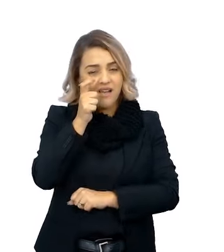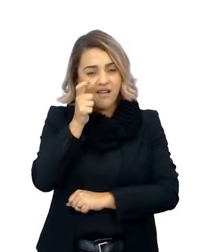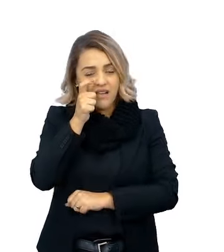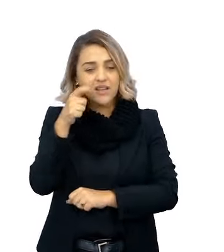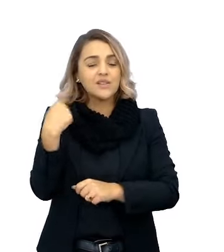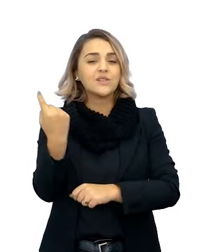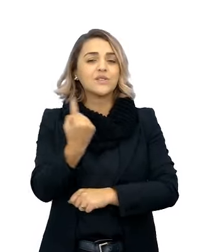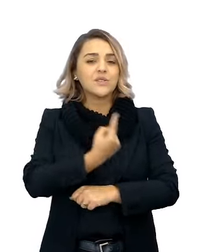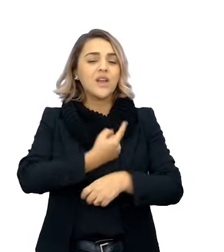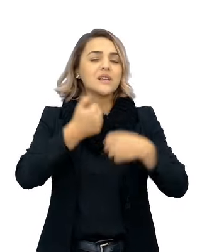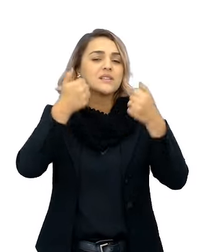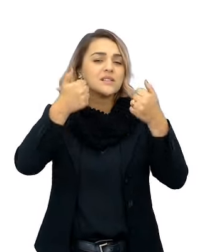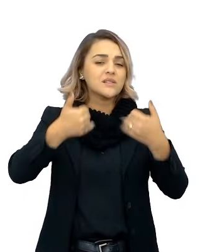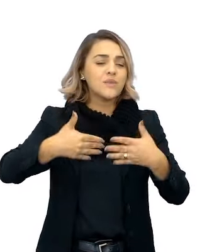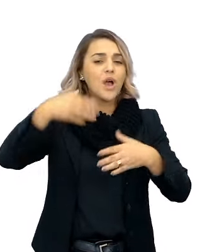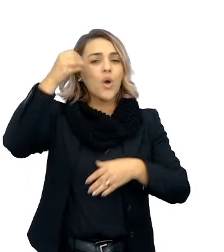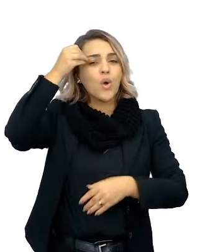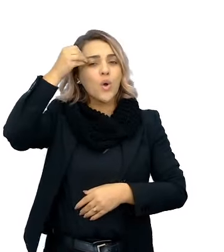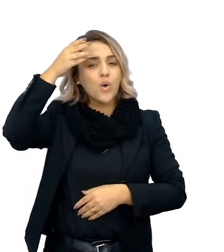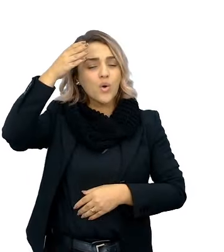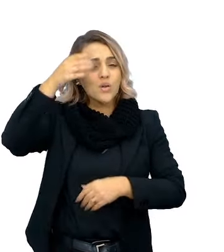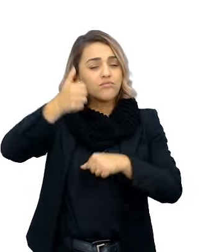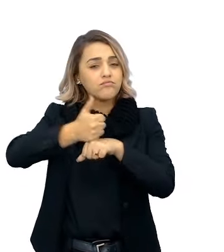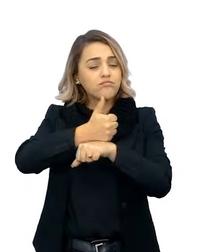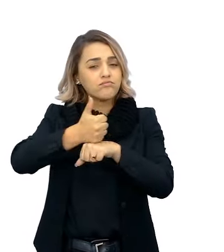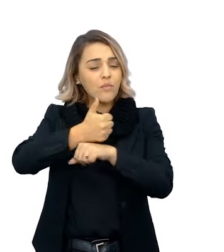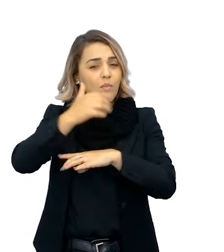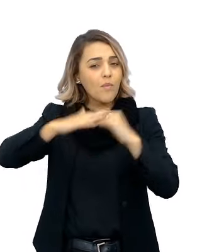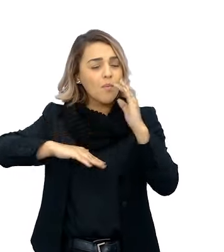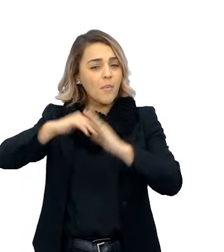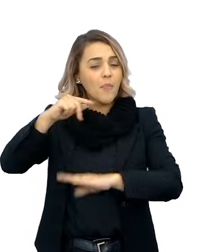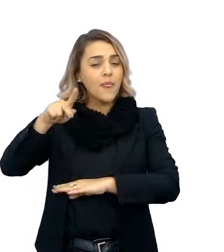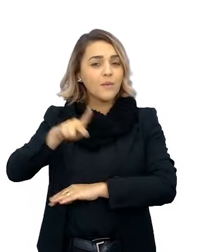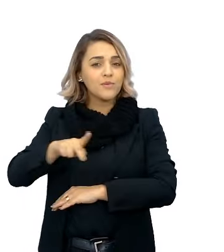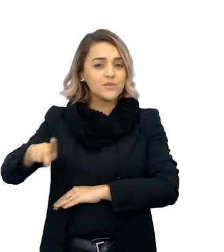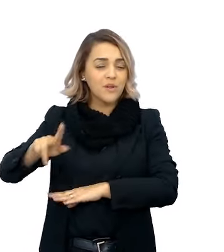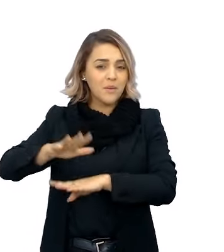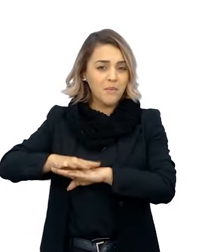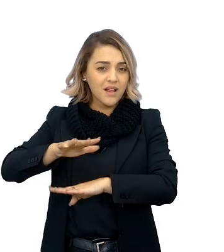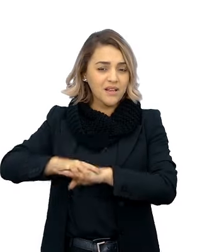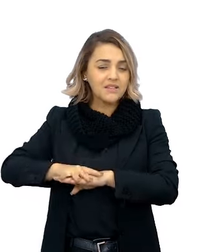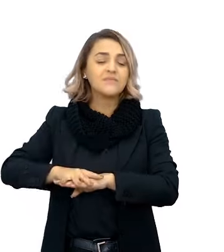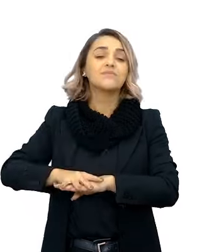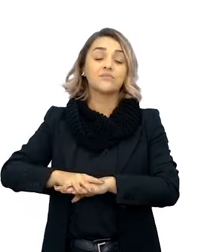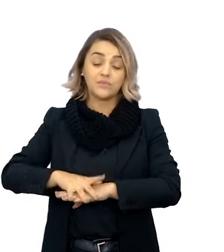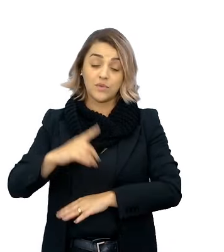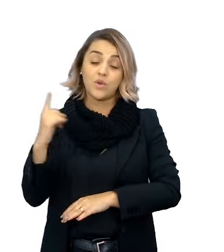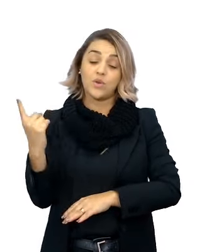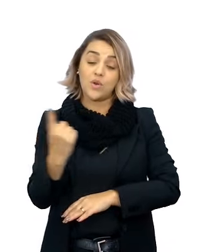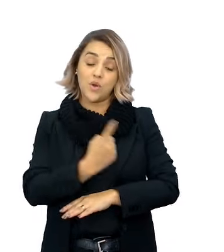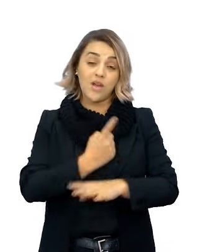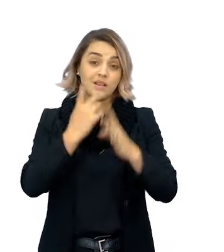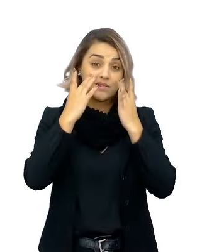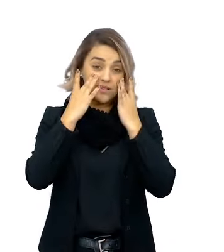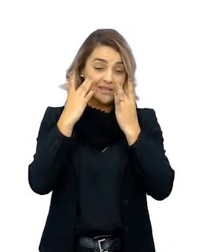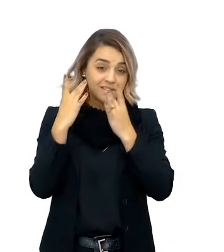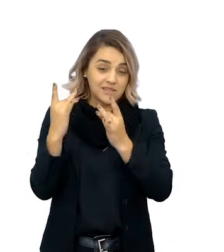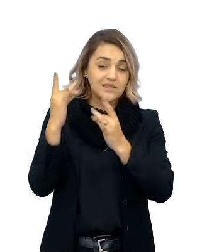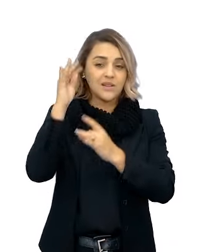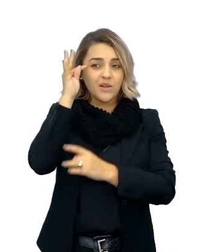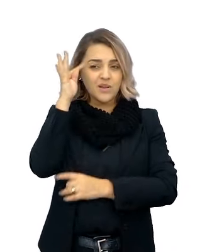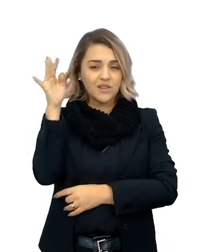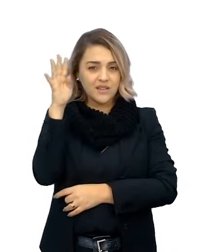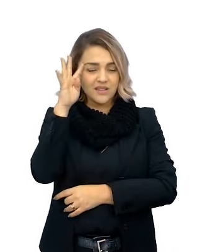bimestre sobre o conhecimento especializado do professor de matemática. Mas não assim ao bel prazer, nós estamos olhando para uma teoria, né,